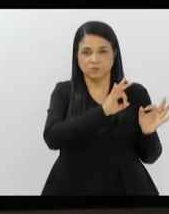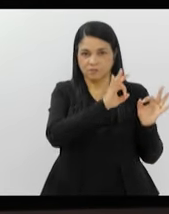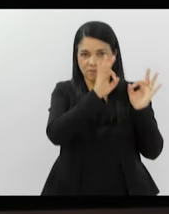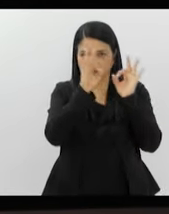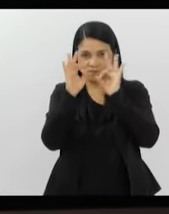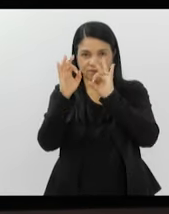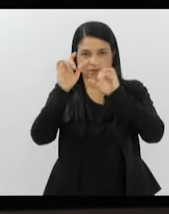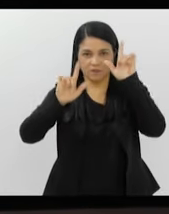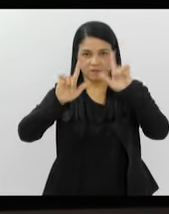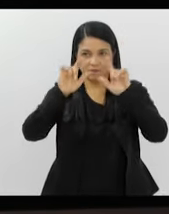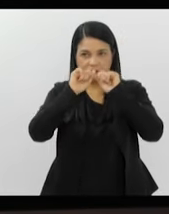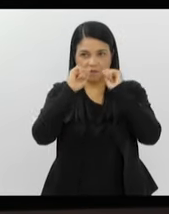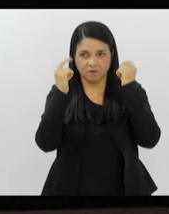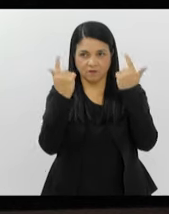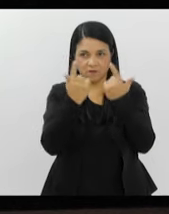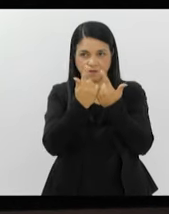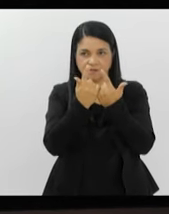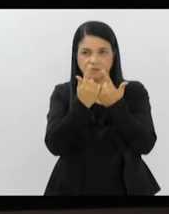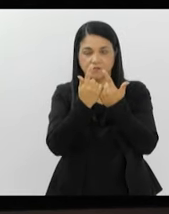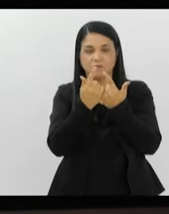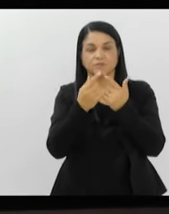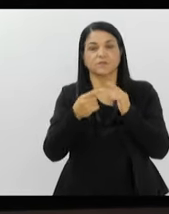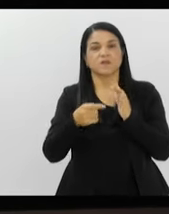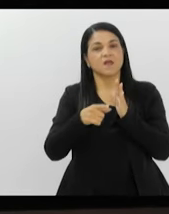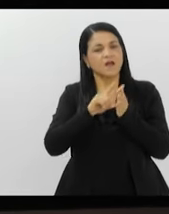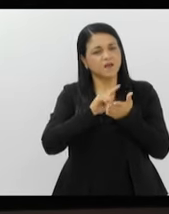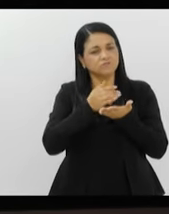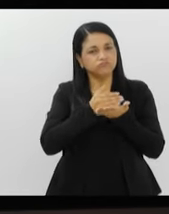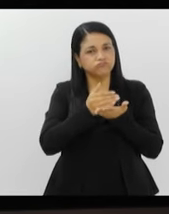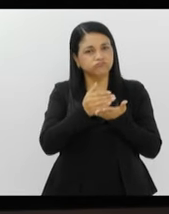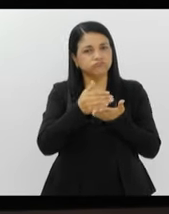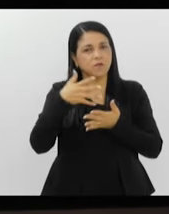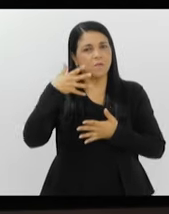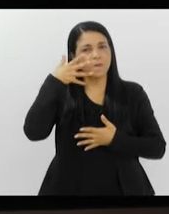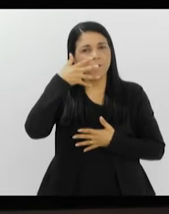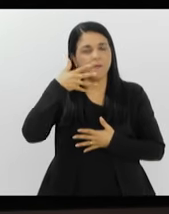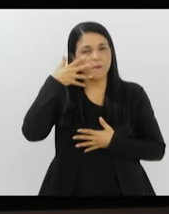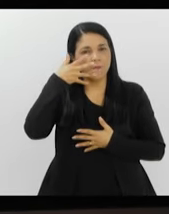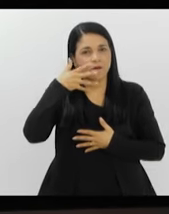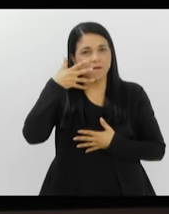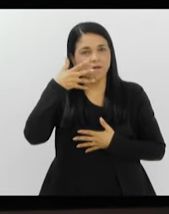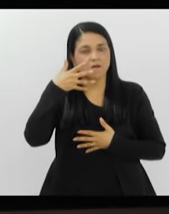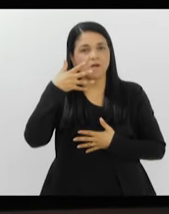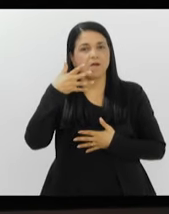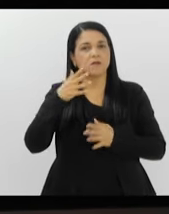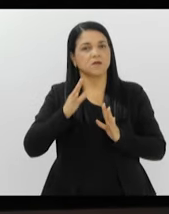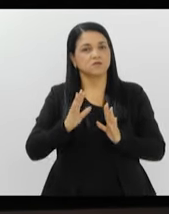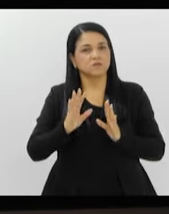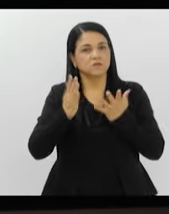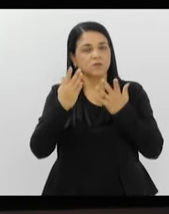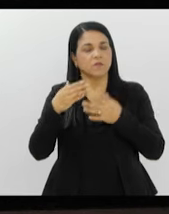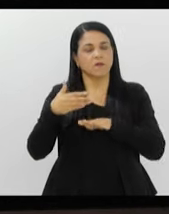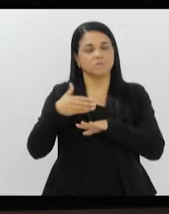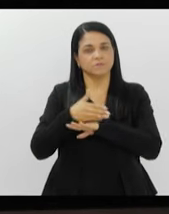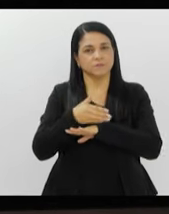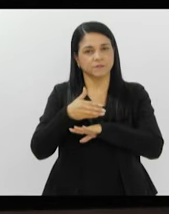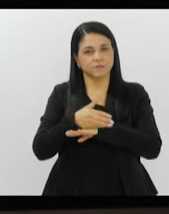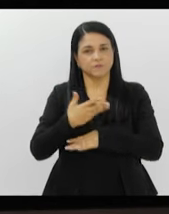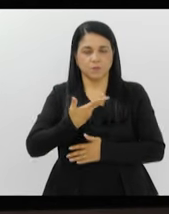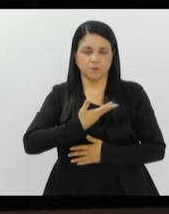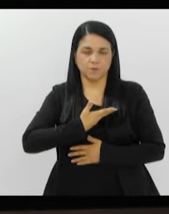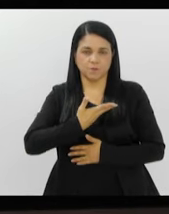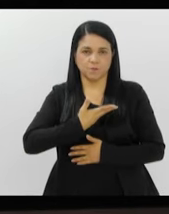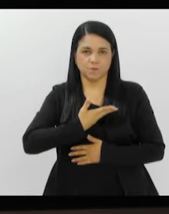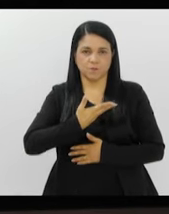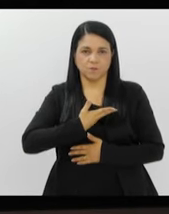pela TV alerge Antes de iniciar a minha palavra eu quero saudar a presença do meu amigo